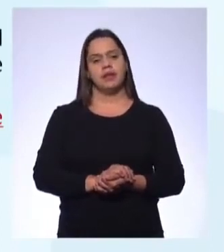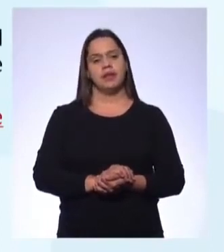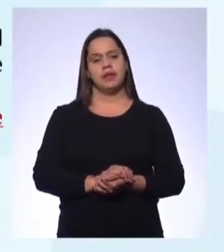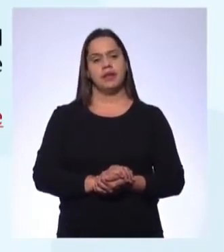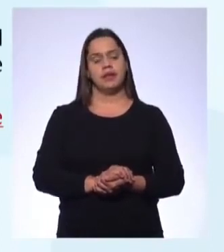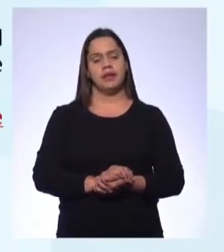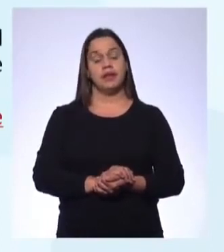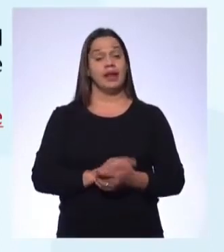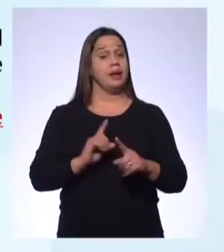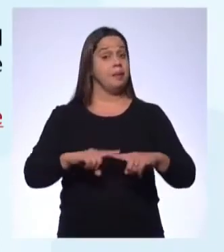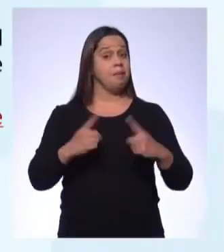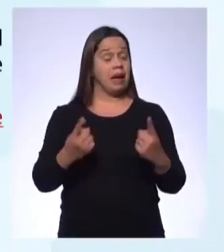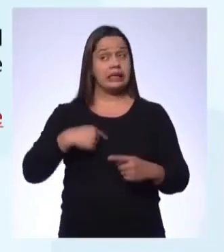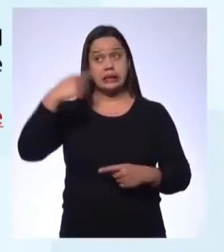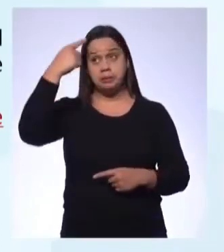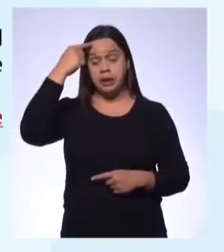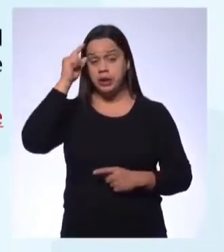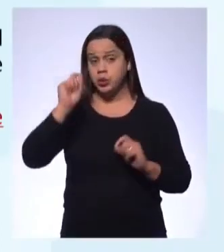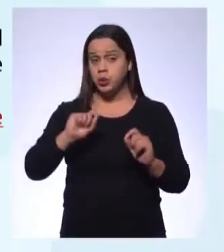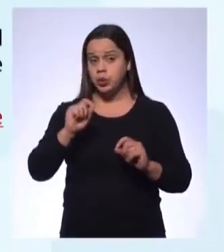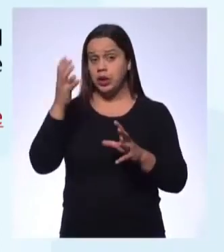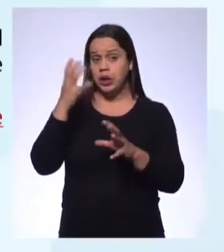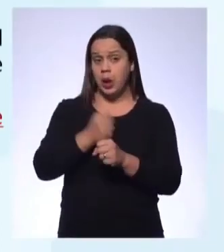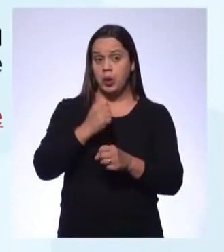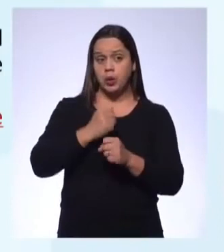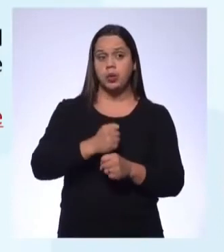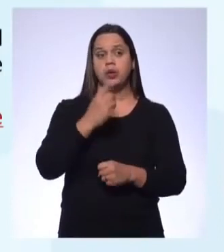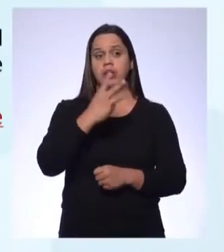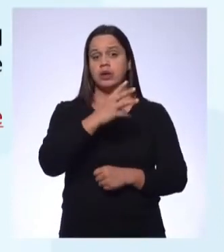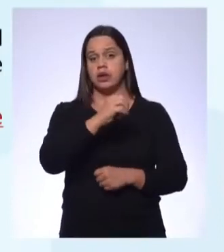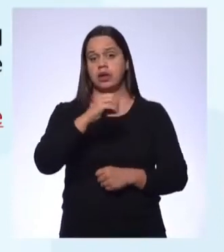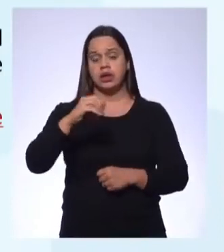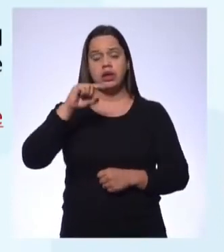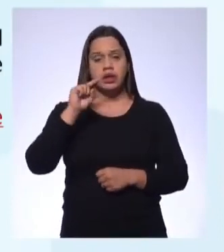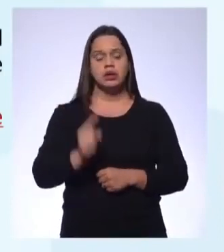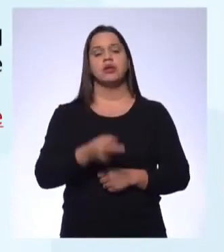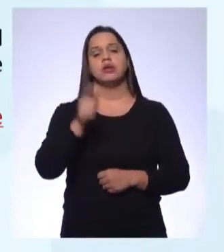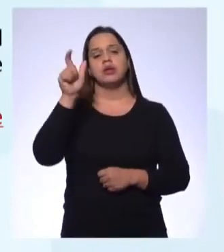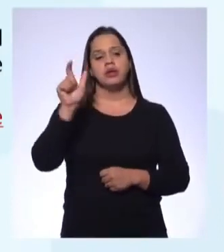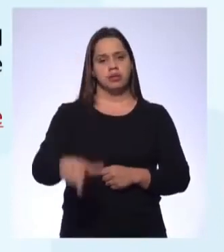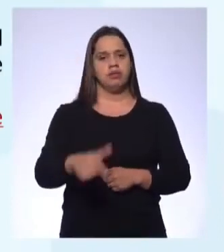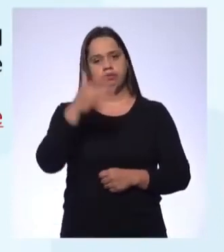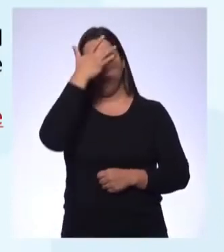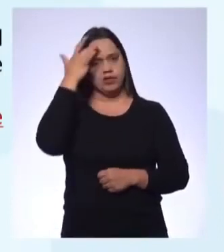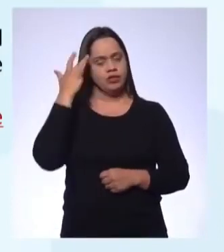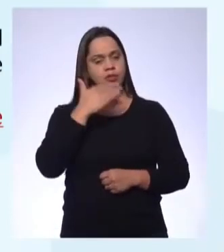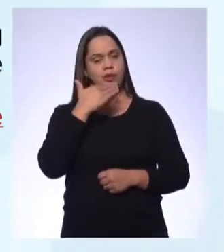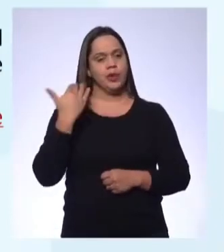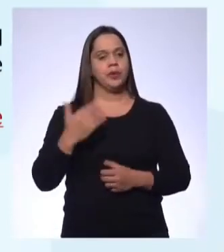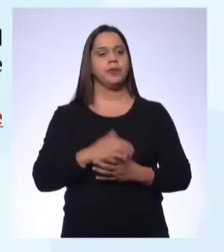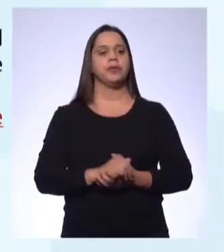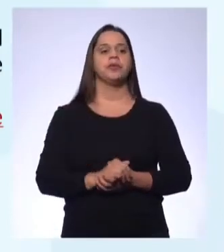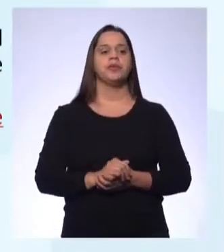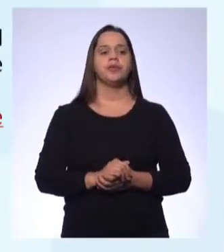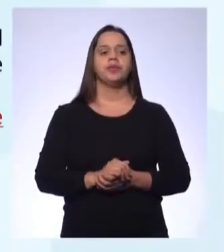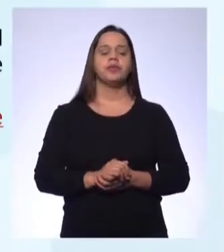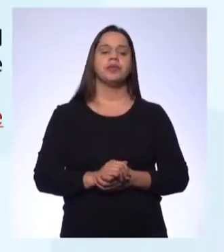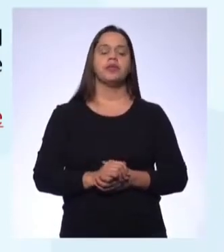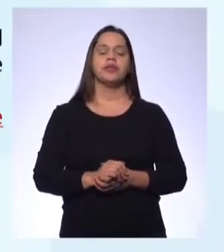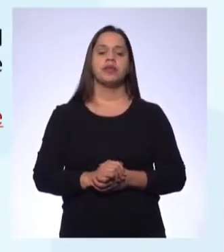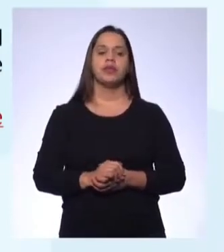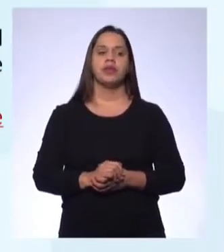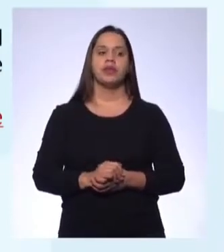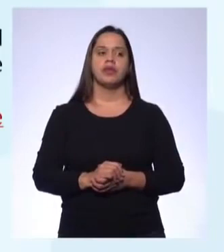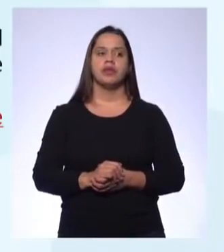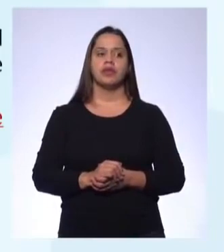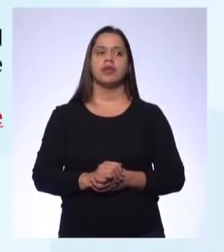lives. Mas é estimado que a tempestade levou mais de 300 mil vidas. The Boa Cyclone, última linha, The Boa Cyclone